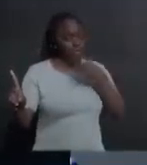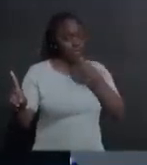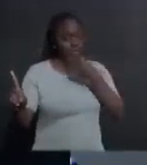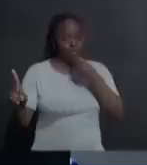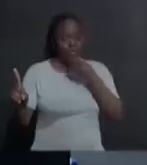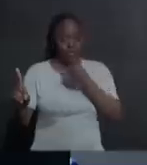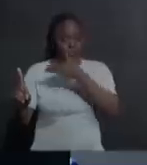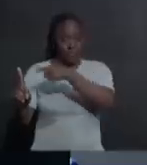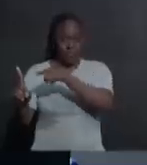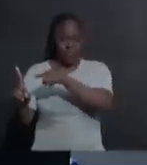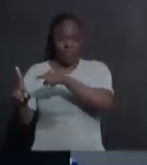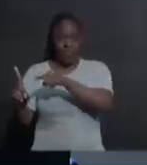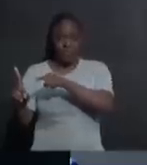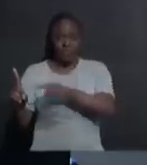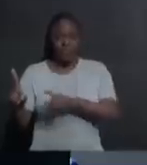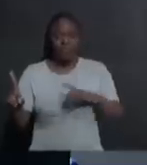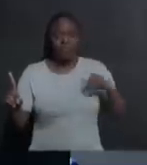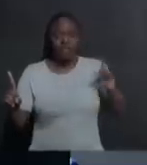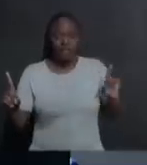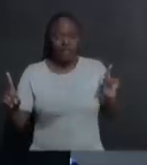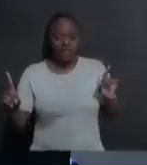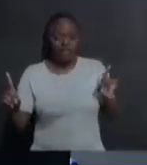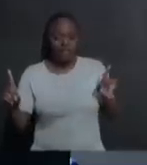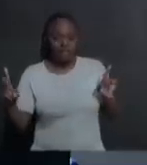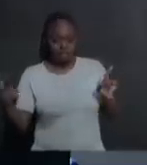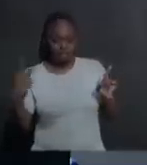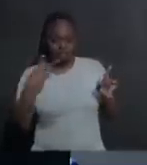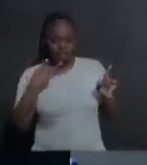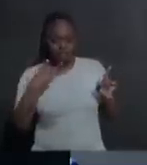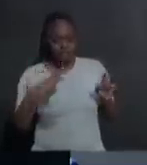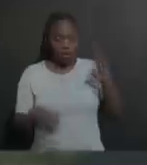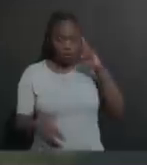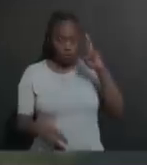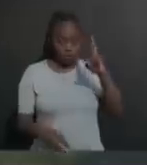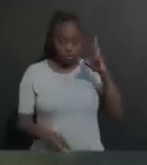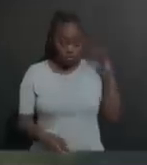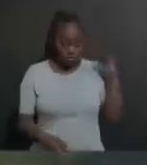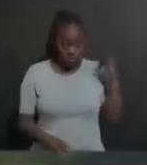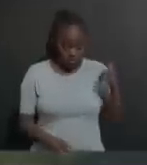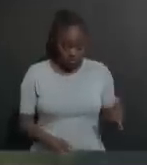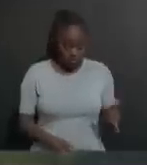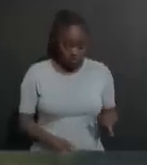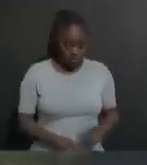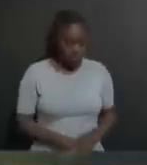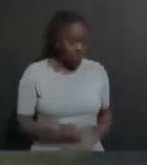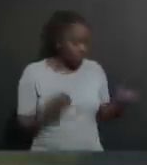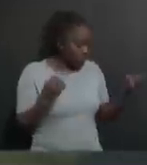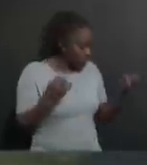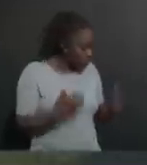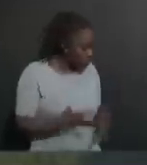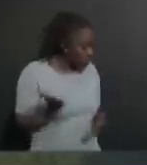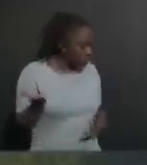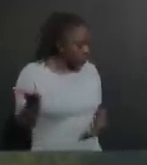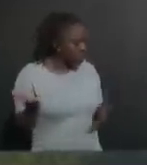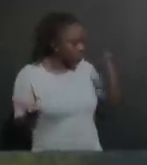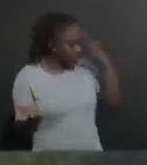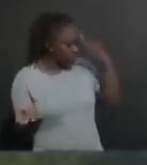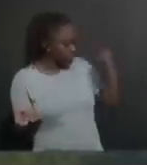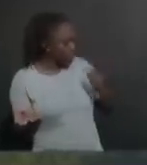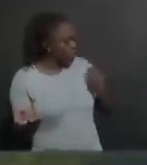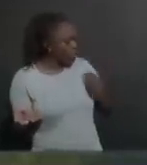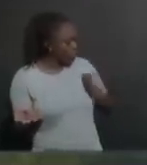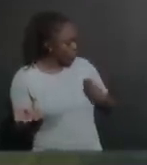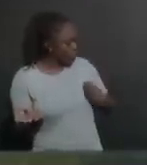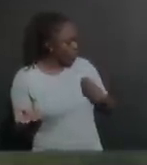aí o menino. Aí ele veio, o rapaz, o Senhor falou: diz para ele que eu sei o quanto a vida dele está